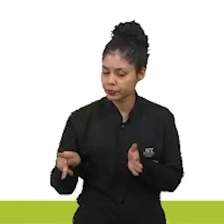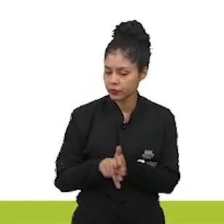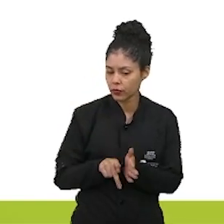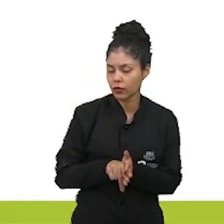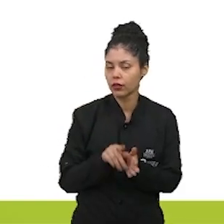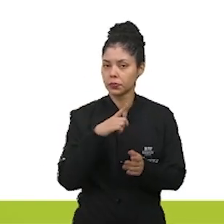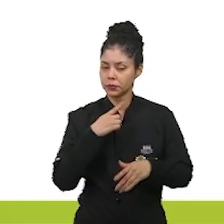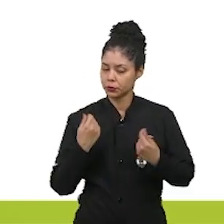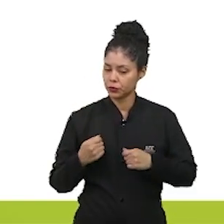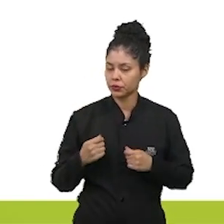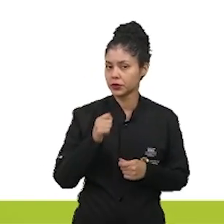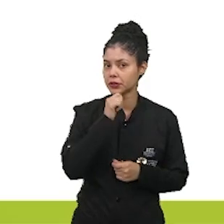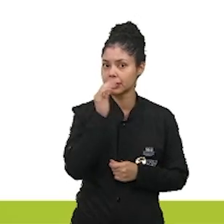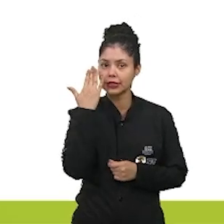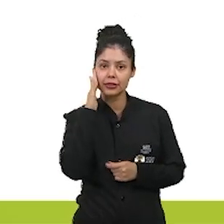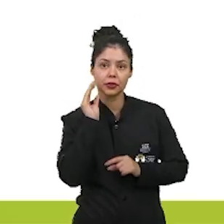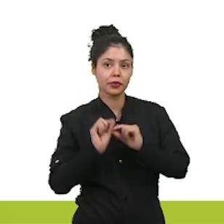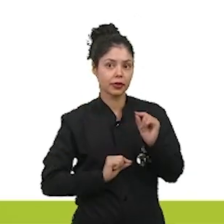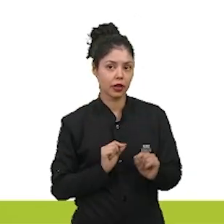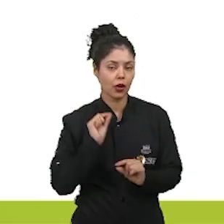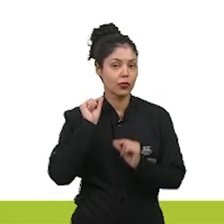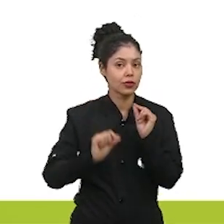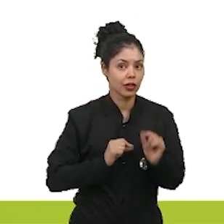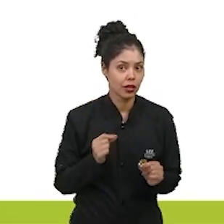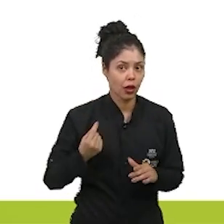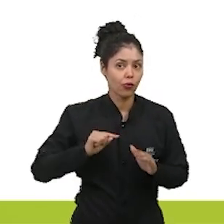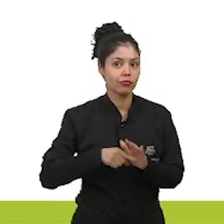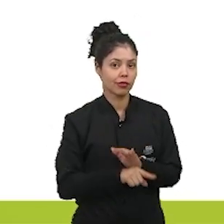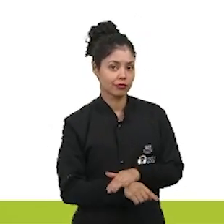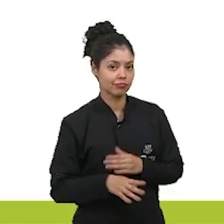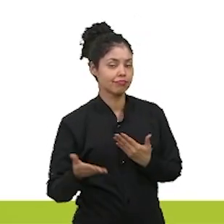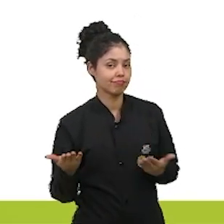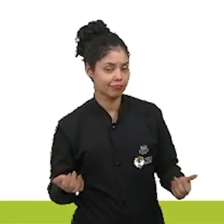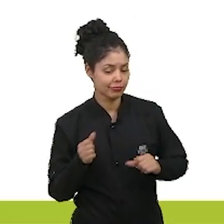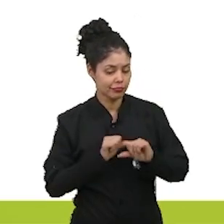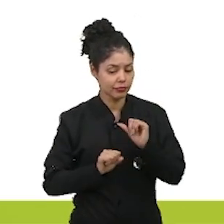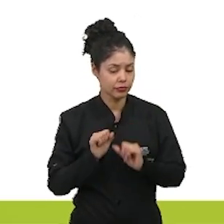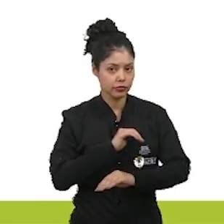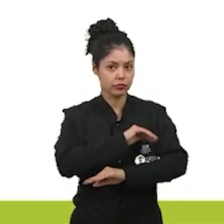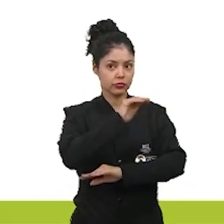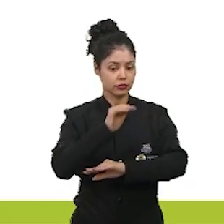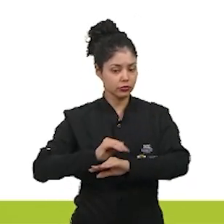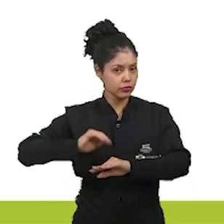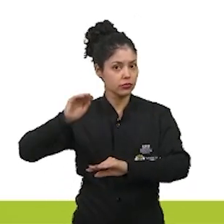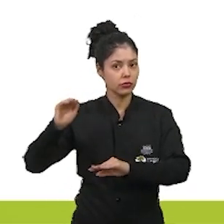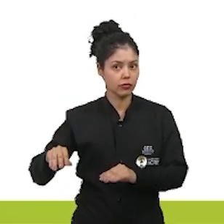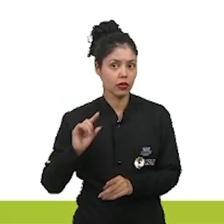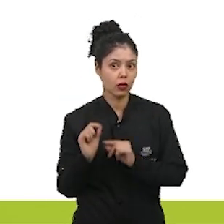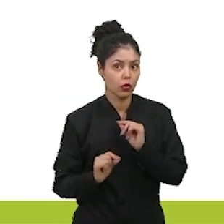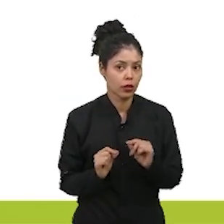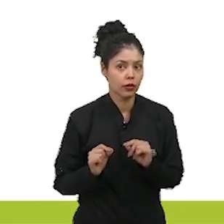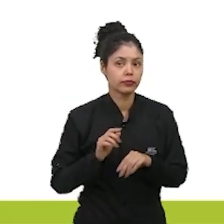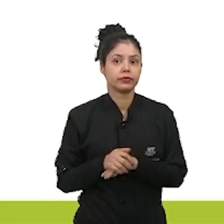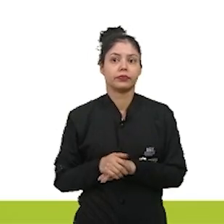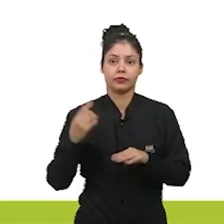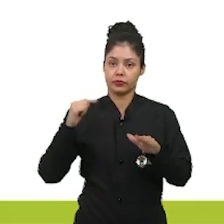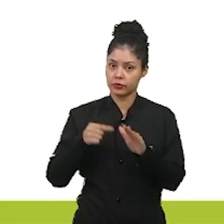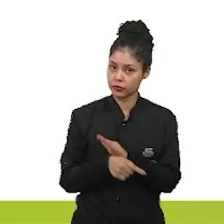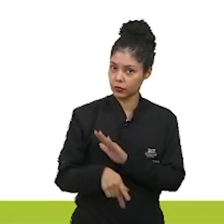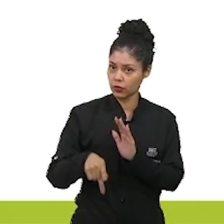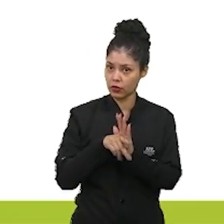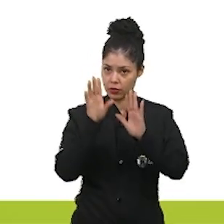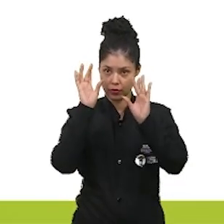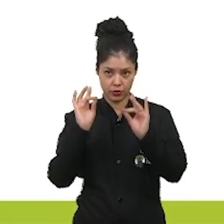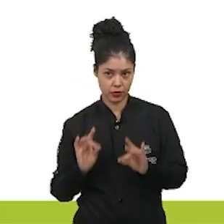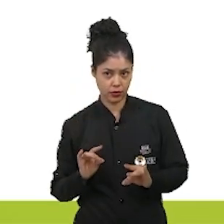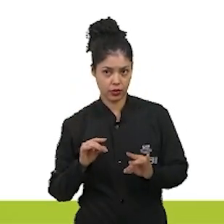delas, precisamos entender o que são agentes internos modeladores do relevo. Tá? Então, agentes internos